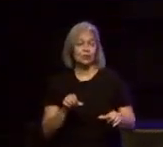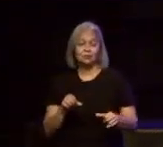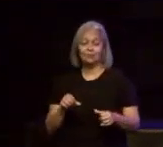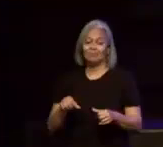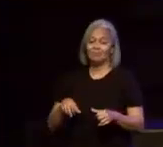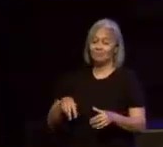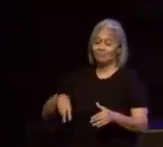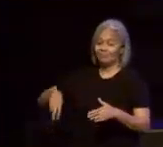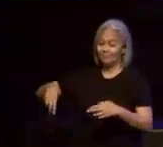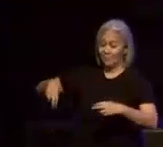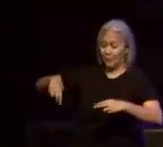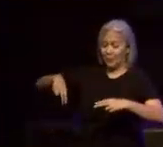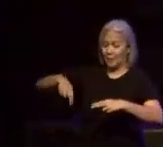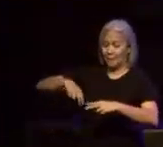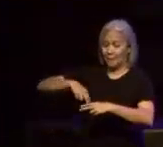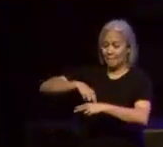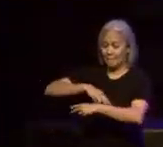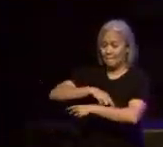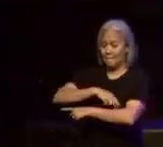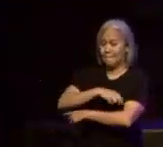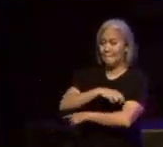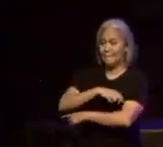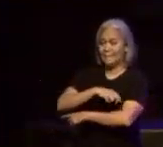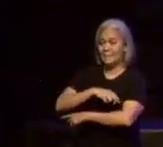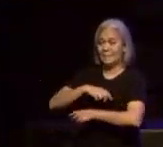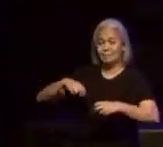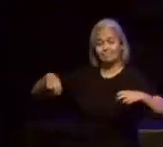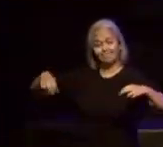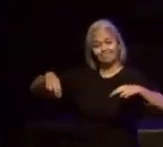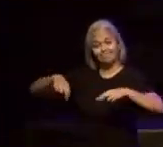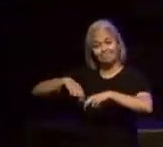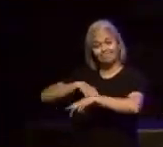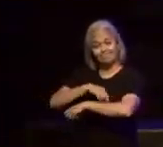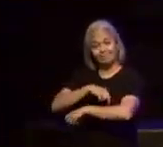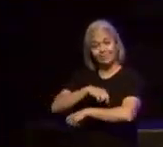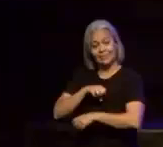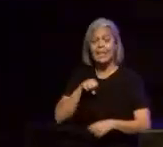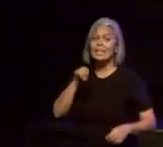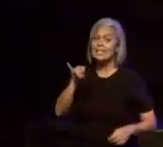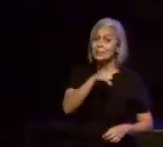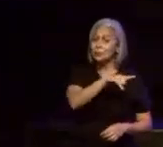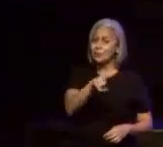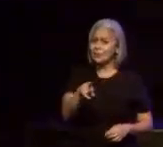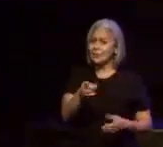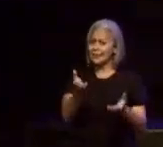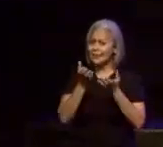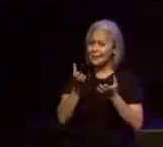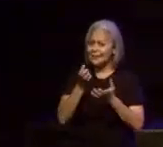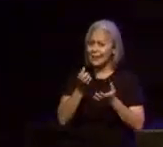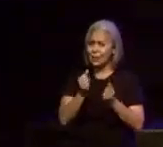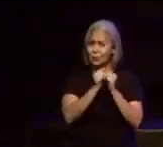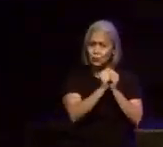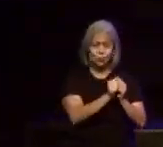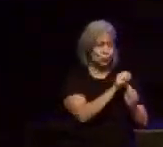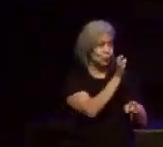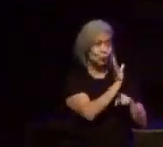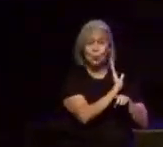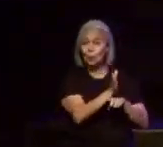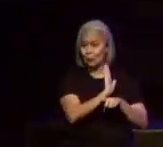Se você topar ver esse filme com a gente, que a gente anunciou aqui, é muito interessante a proposta dele. E é um desafio muito importante, mas